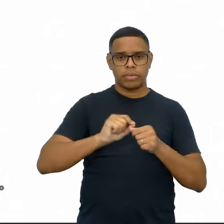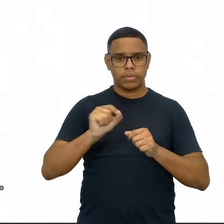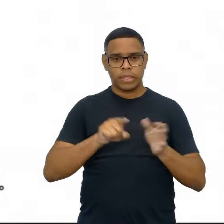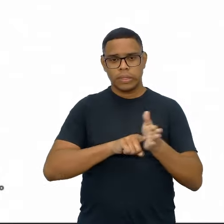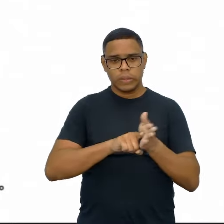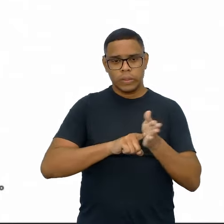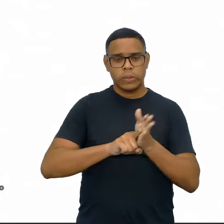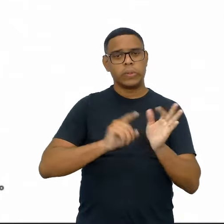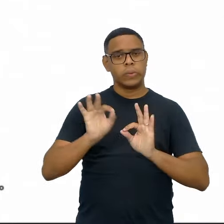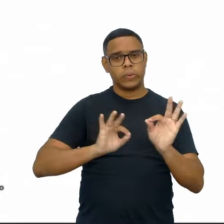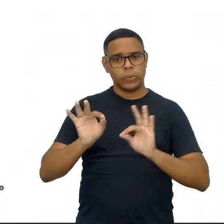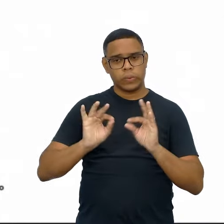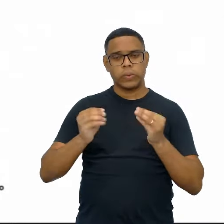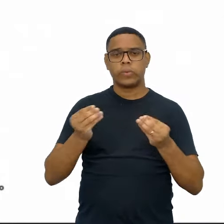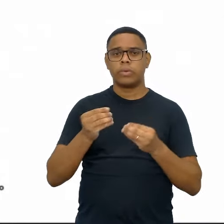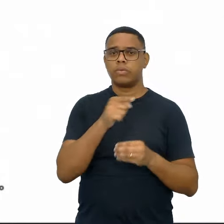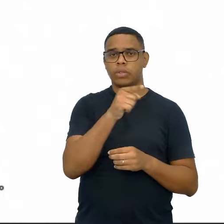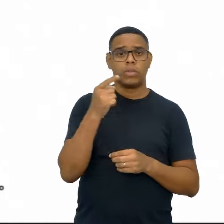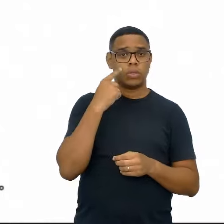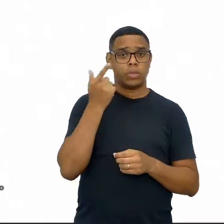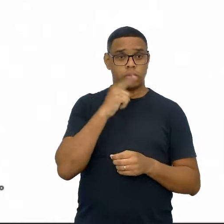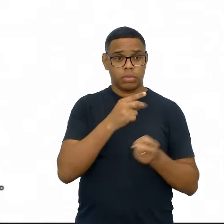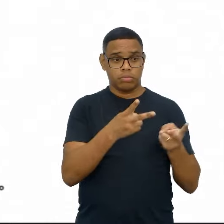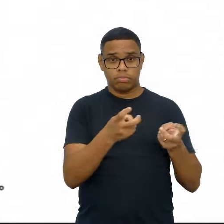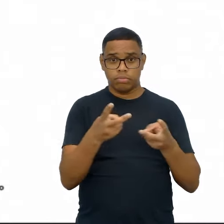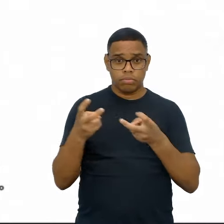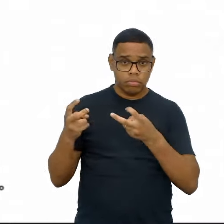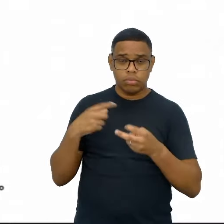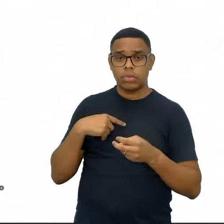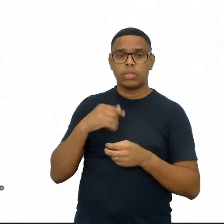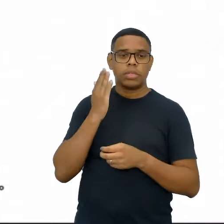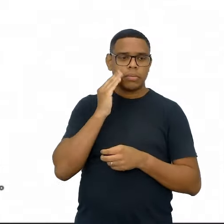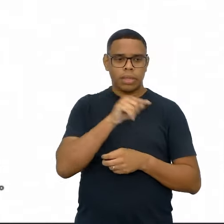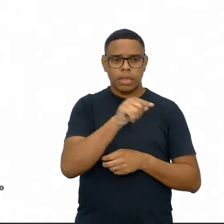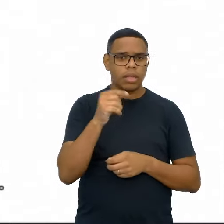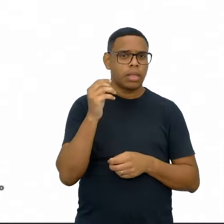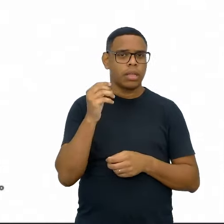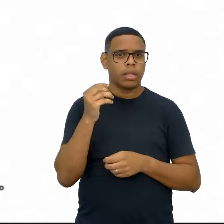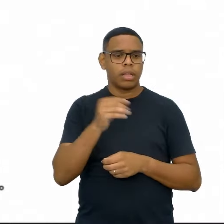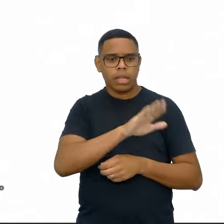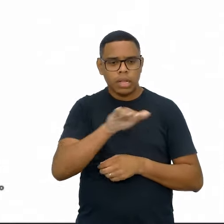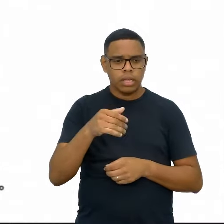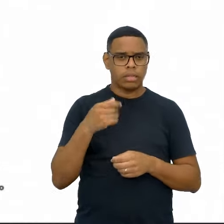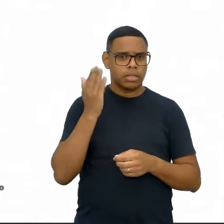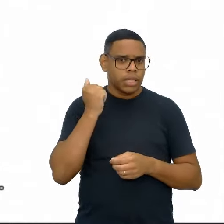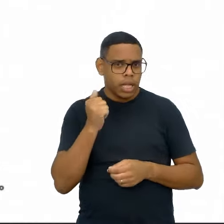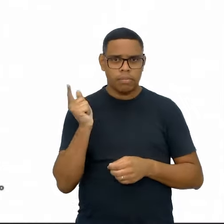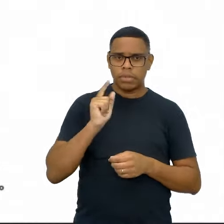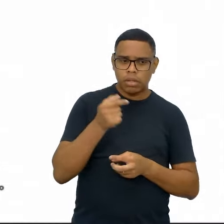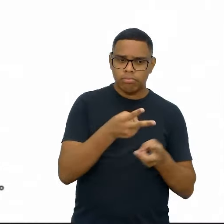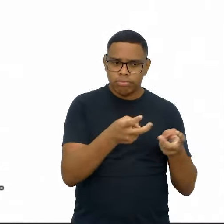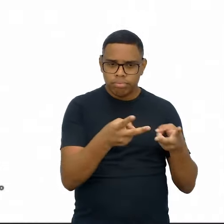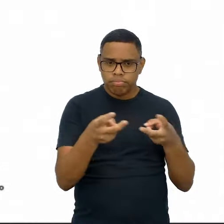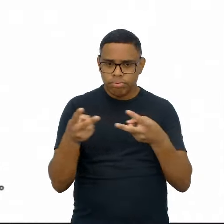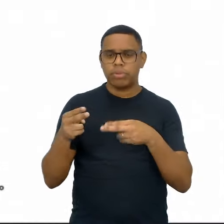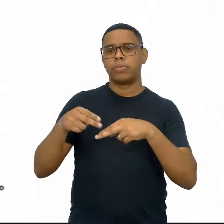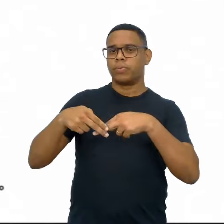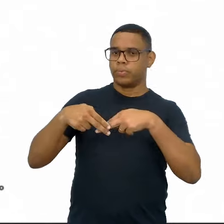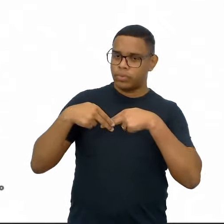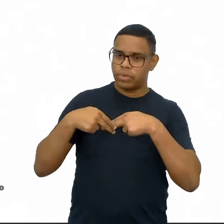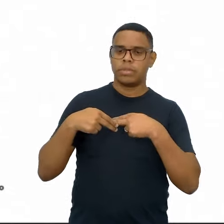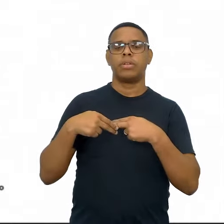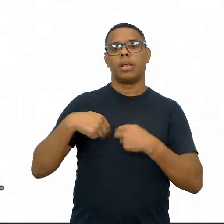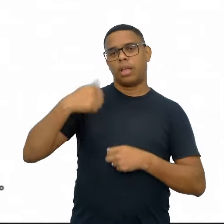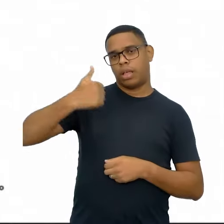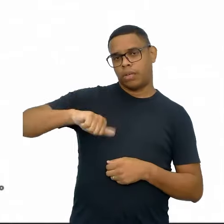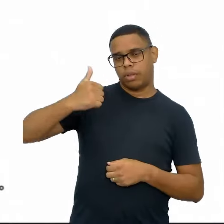fazer, conseguir observar os saberes das crianças para partir daí o trabalho de vocês. Por isso que a gente diz que a